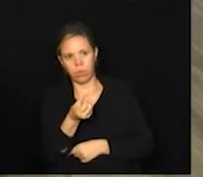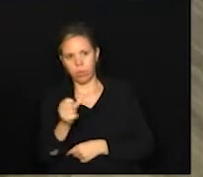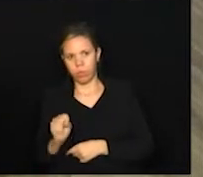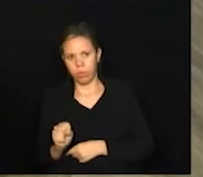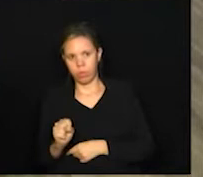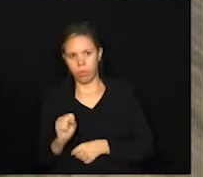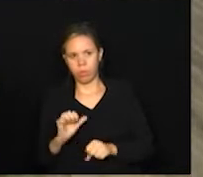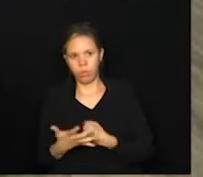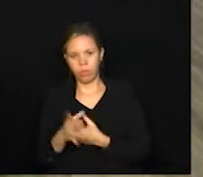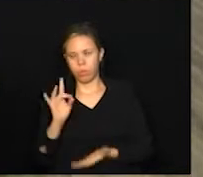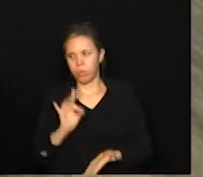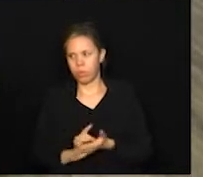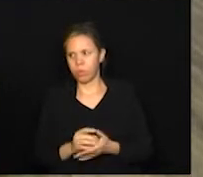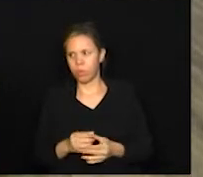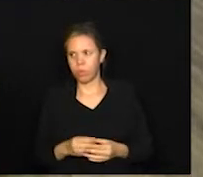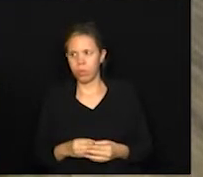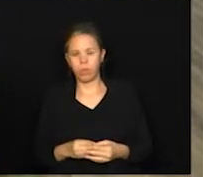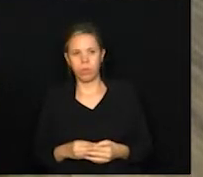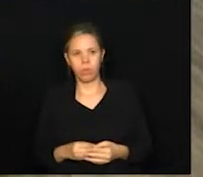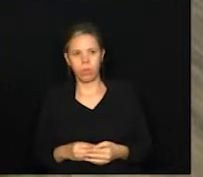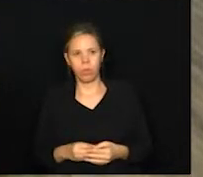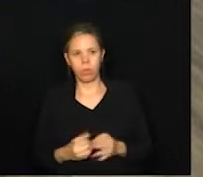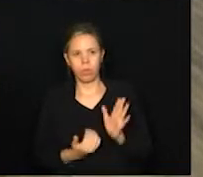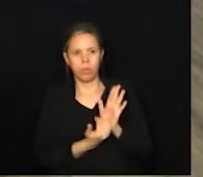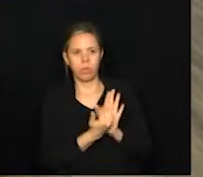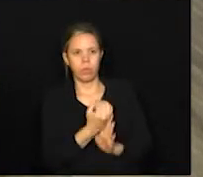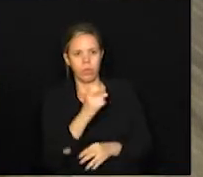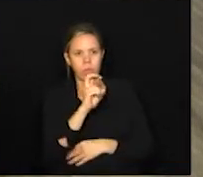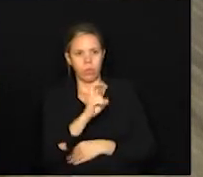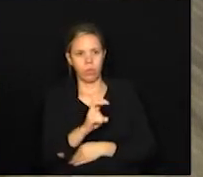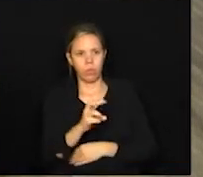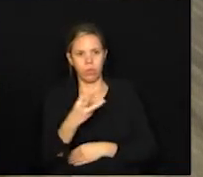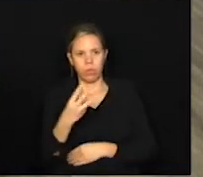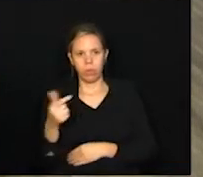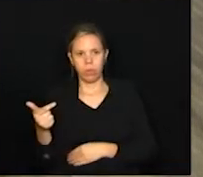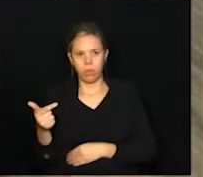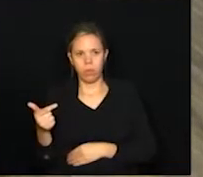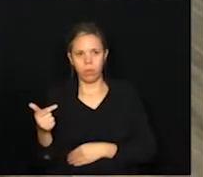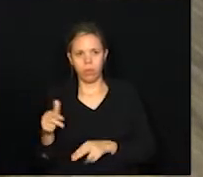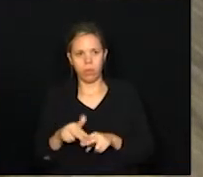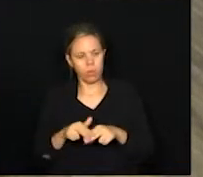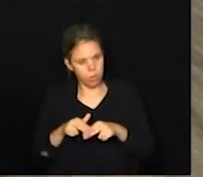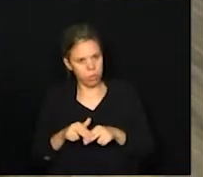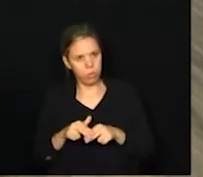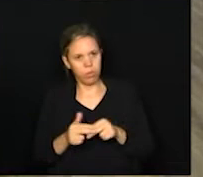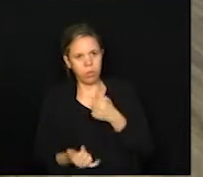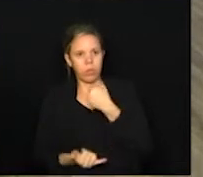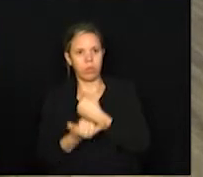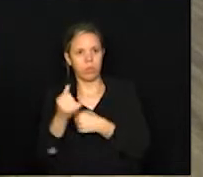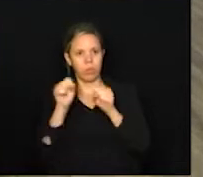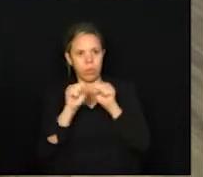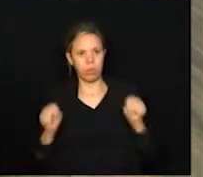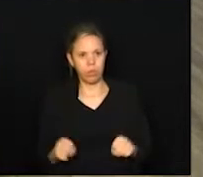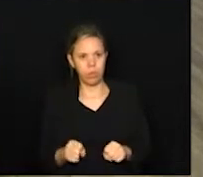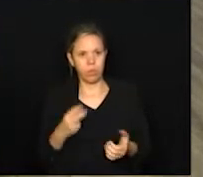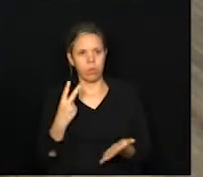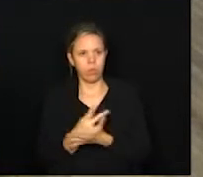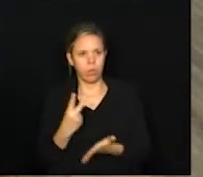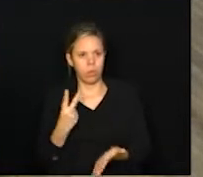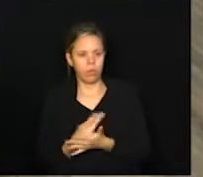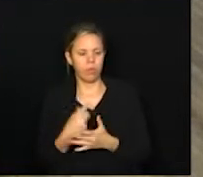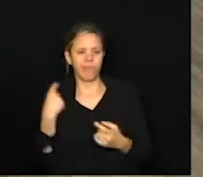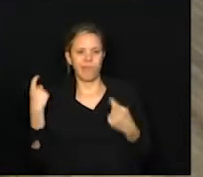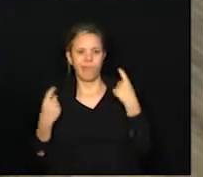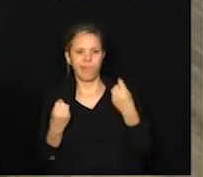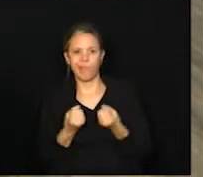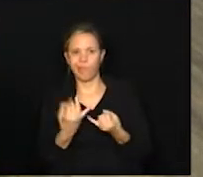268 casos confirmados, mas este aumento de 532 por causa desta falha no sistema, mesmo assim, são